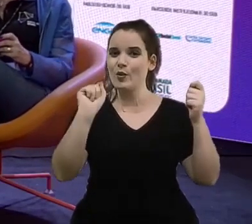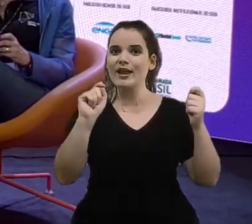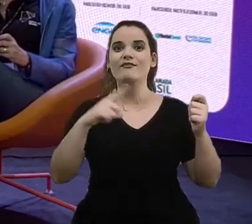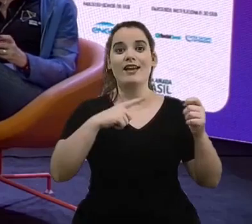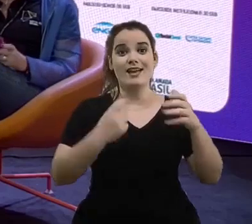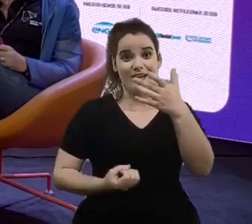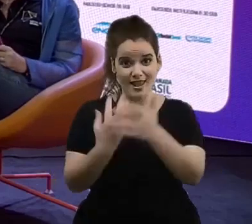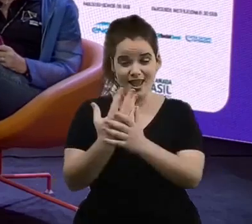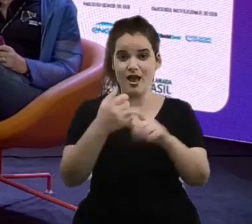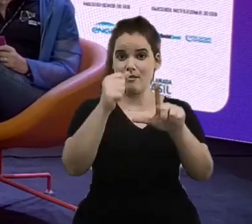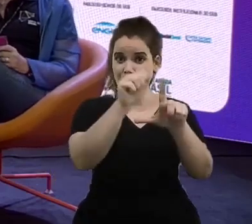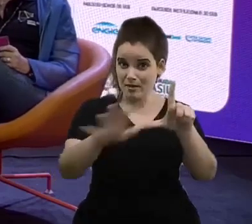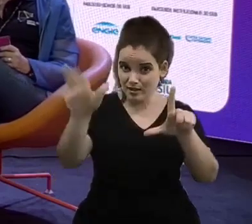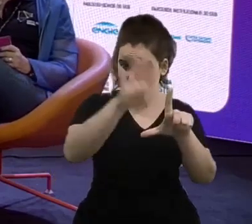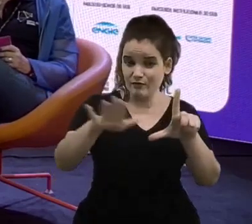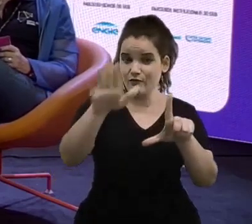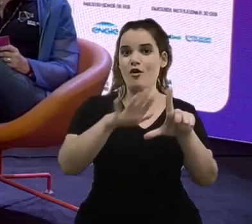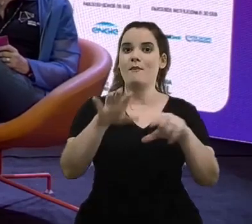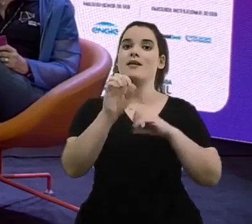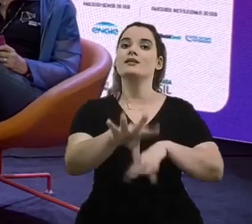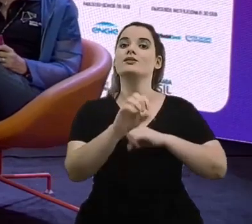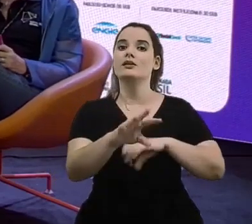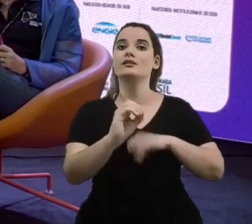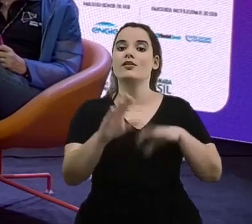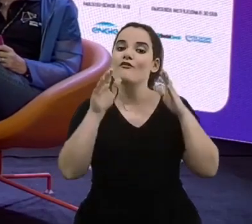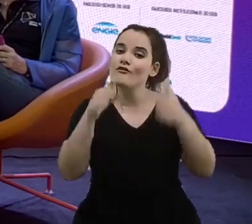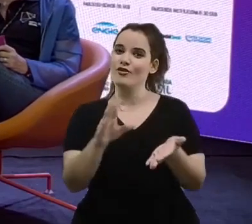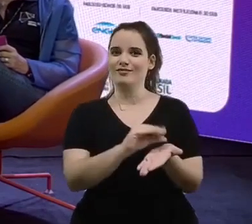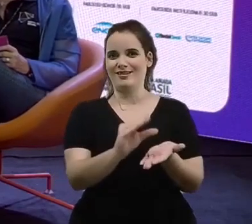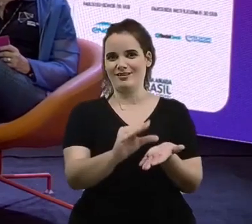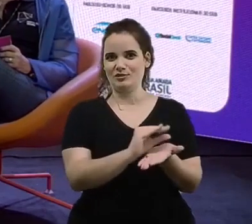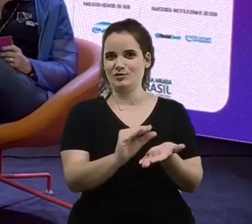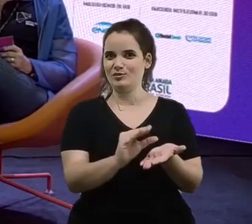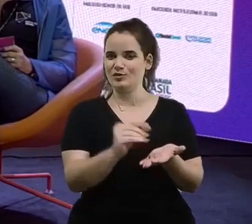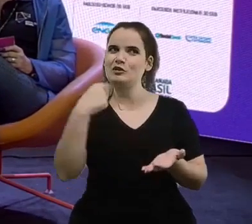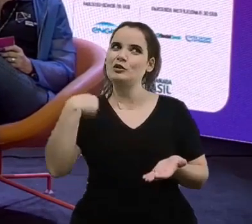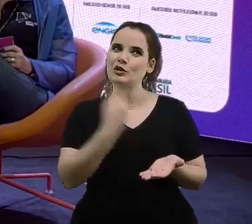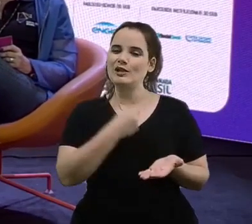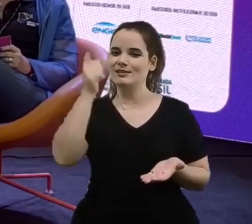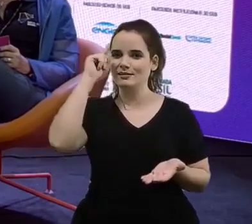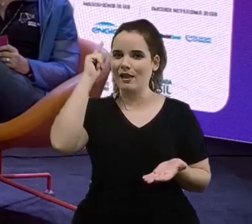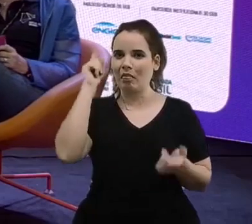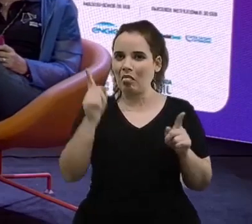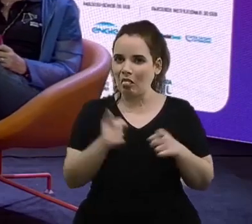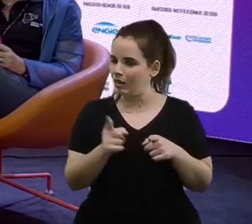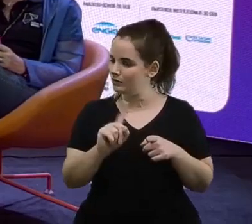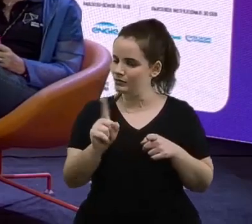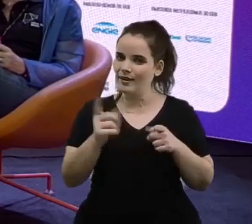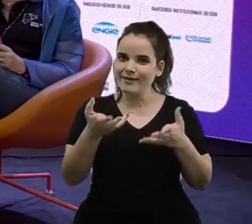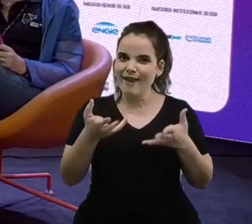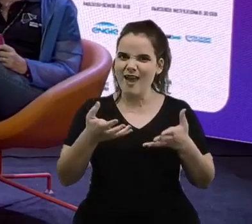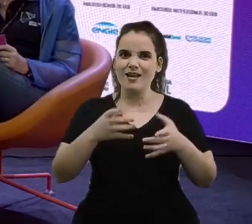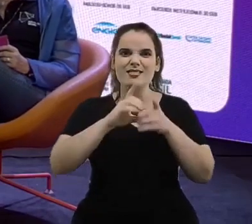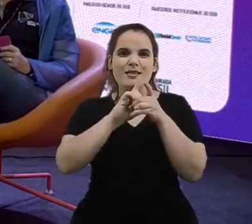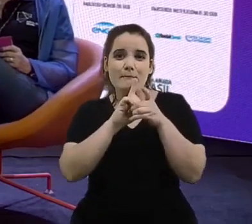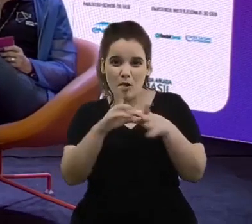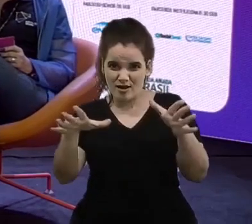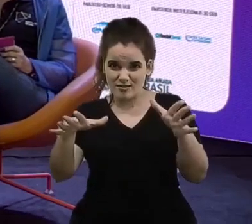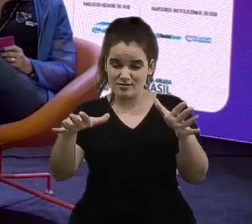Não, Leandro, vai lá, você foi o último e mais do que eu, vai lá. Então vamos lá. Ilusca,